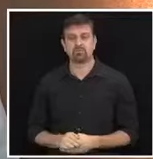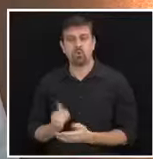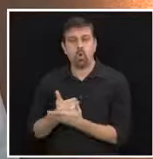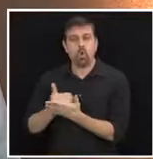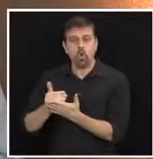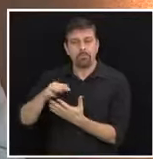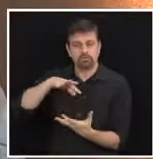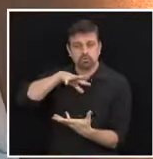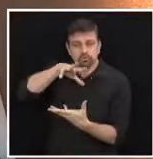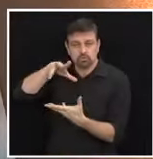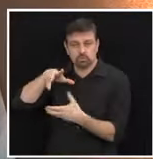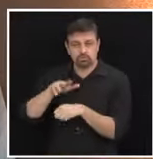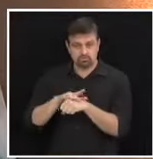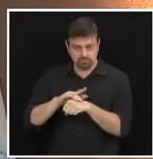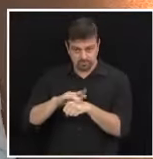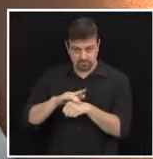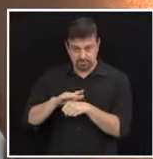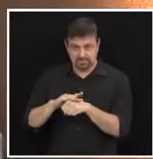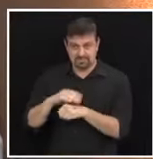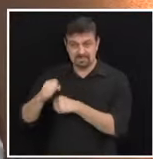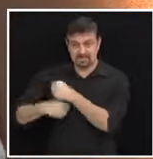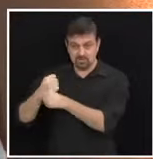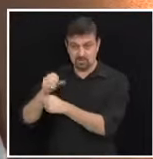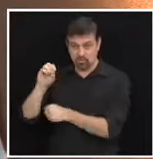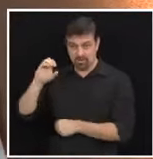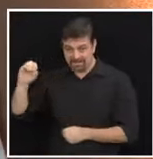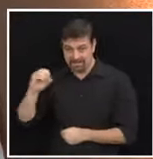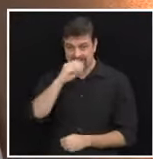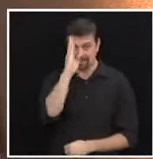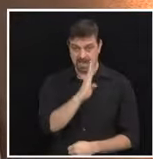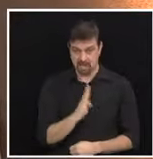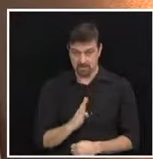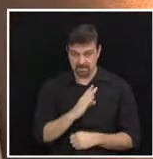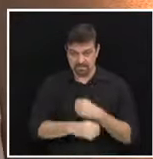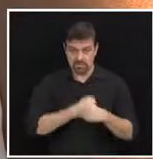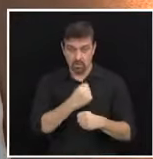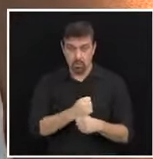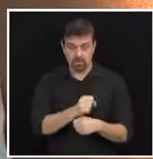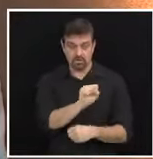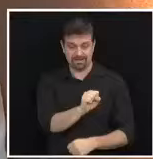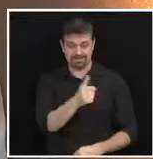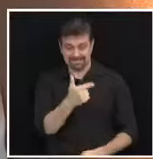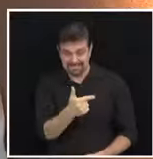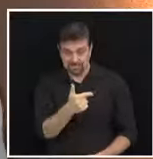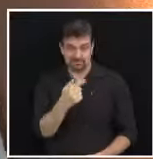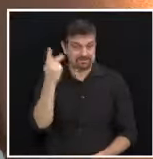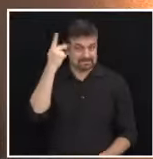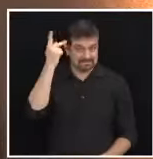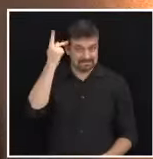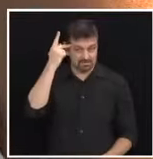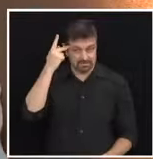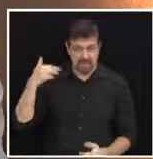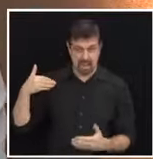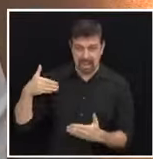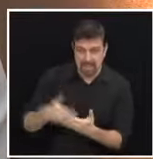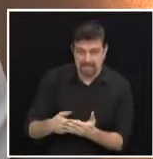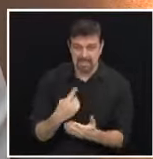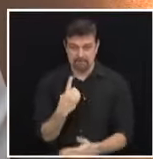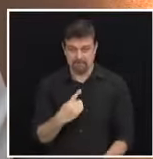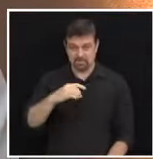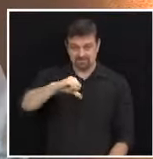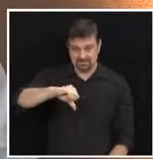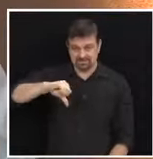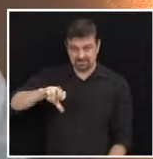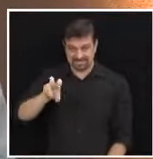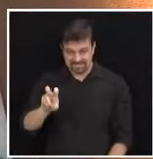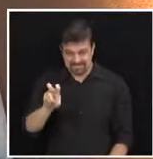AIDS no mundo apareceram em 80, no Brasil o primeiro caso em 82 em São Paulo, mas até